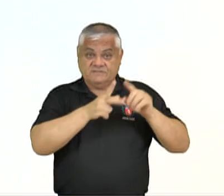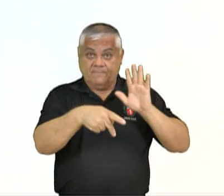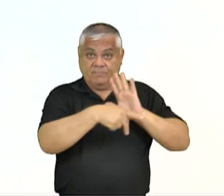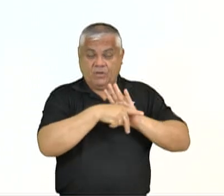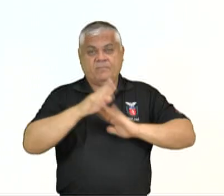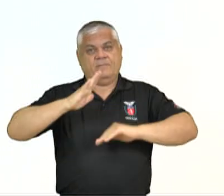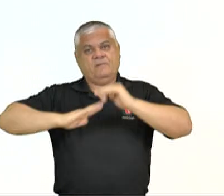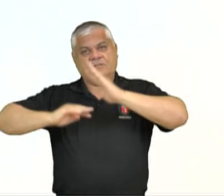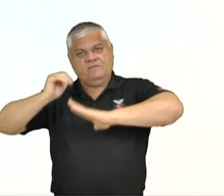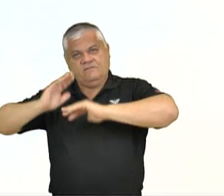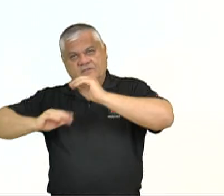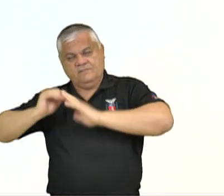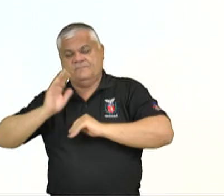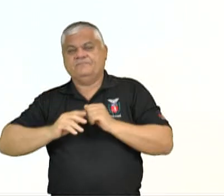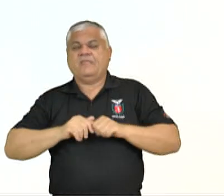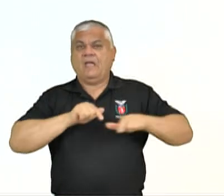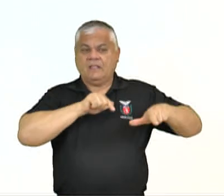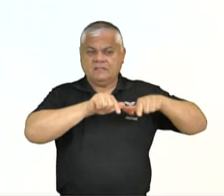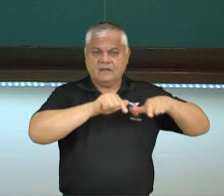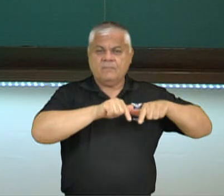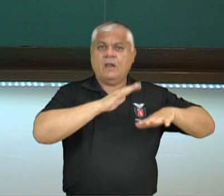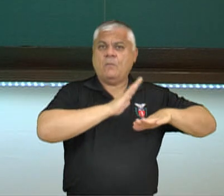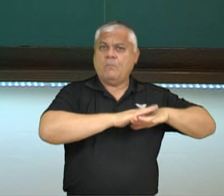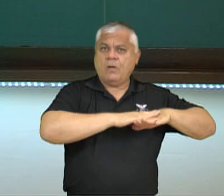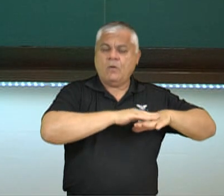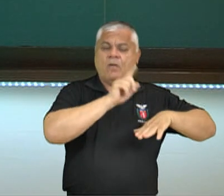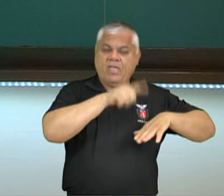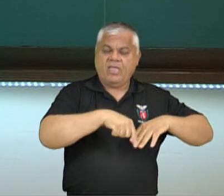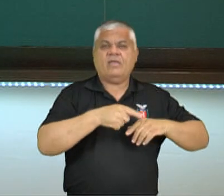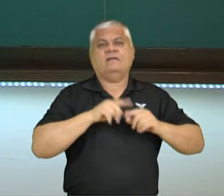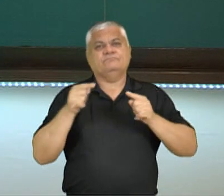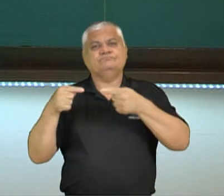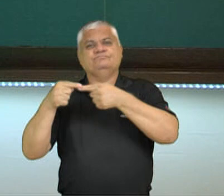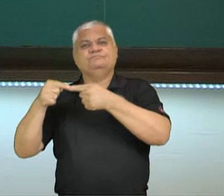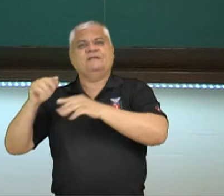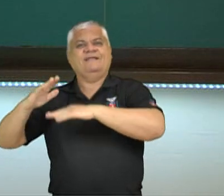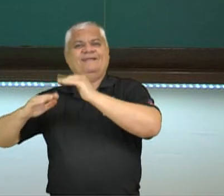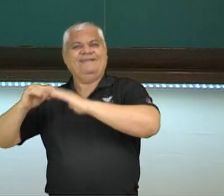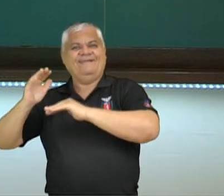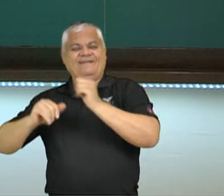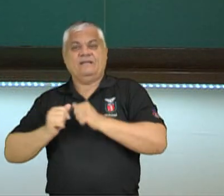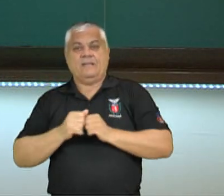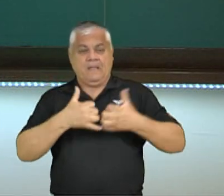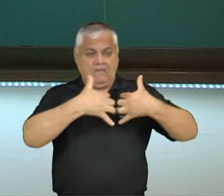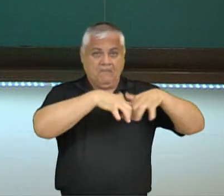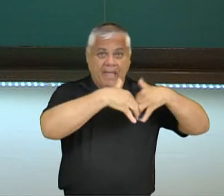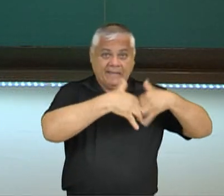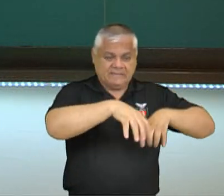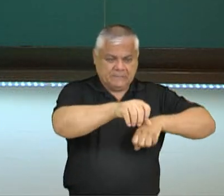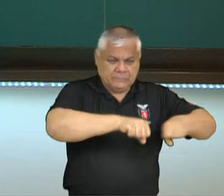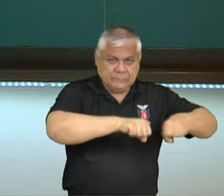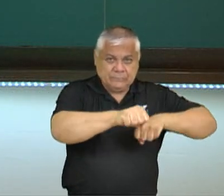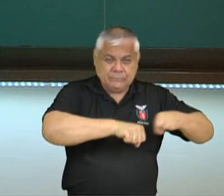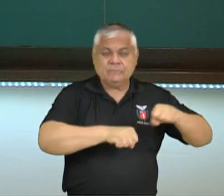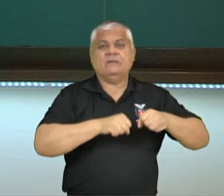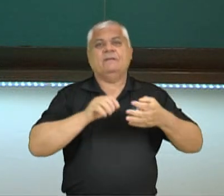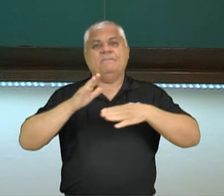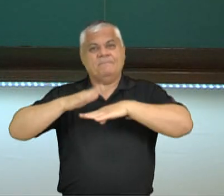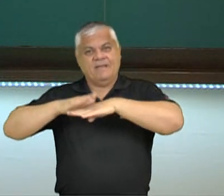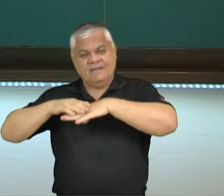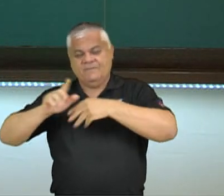e manufatura. Trabalho feito à mão, artesanato. Máquinas manuais,